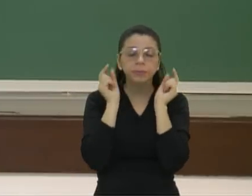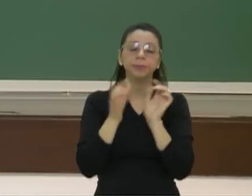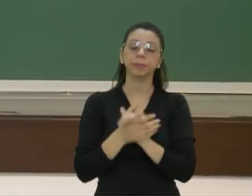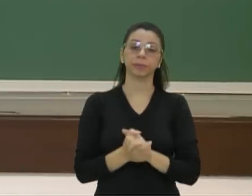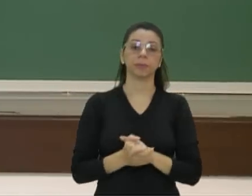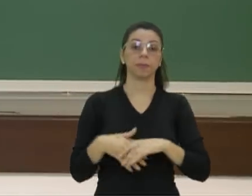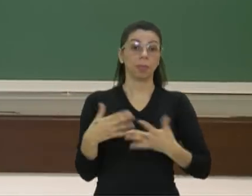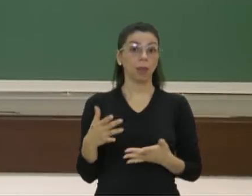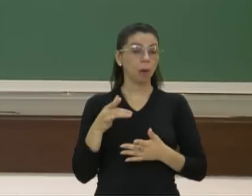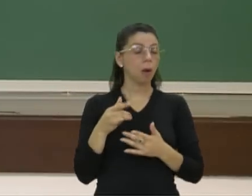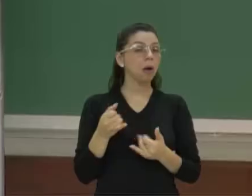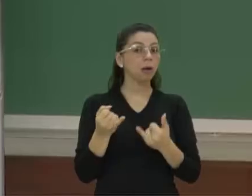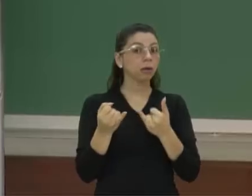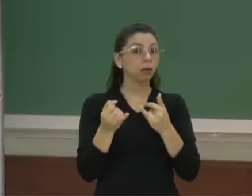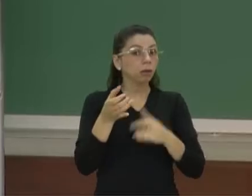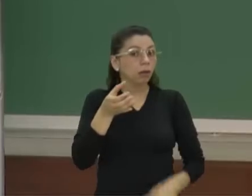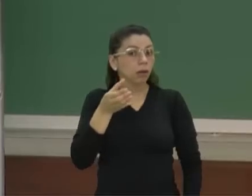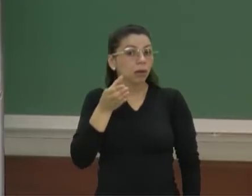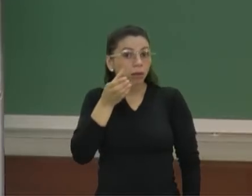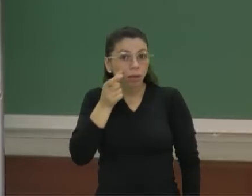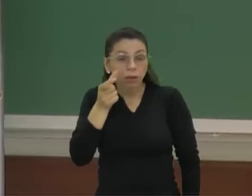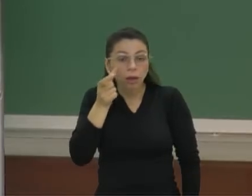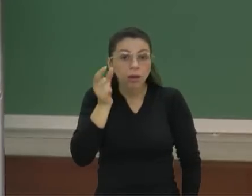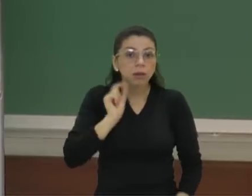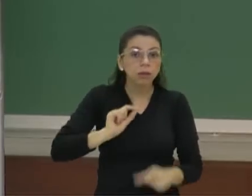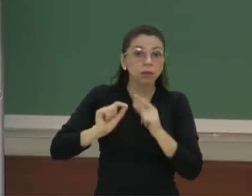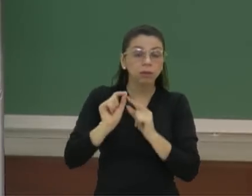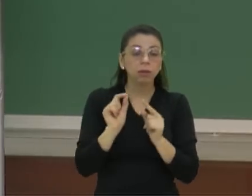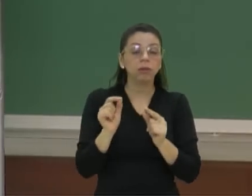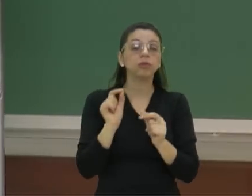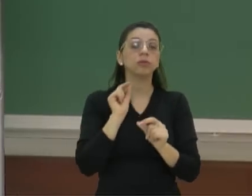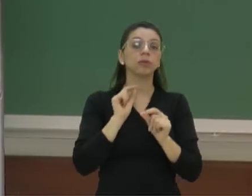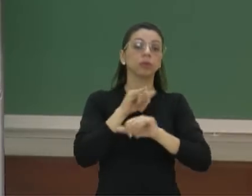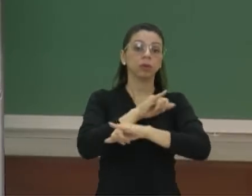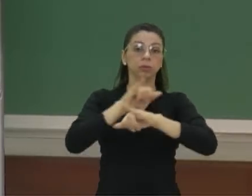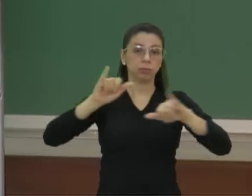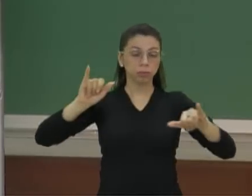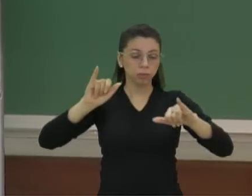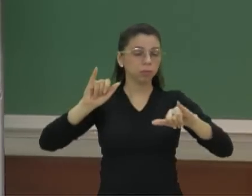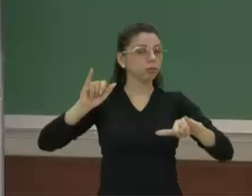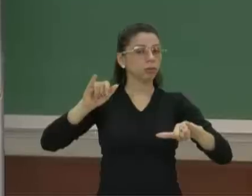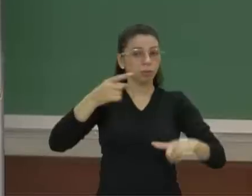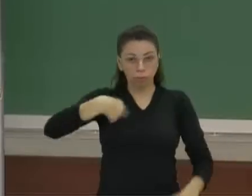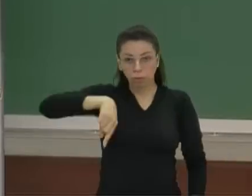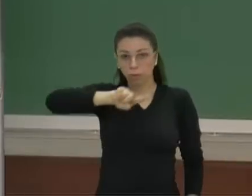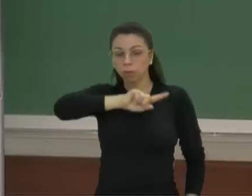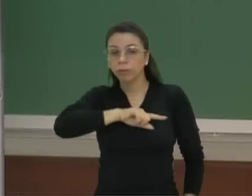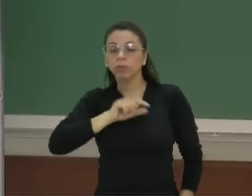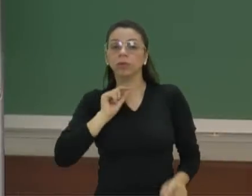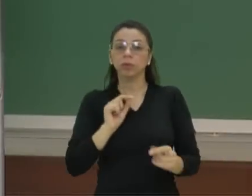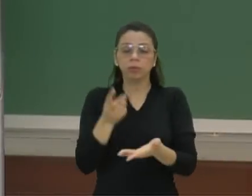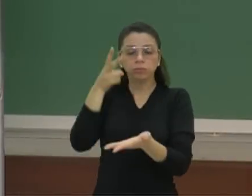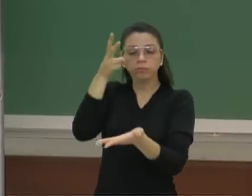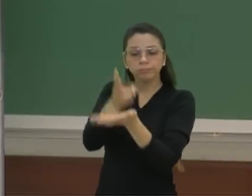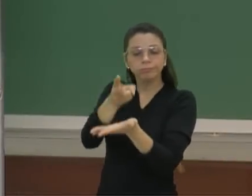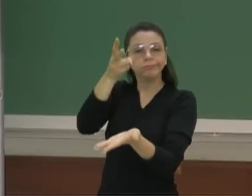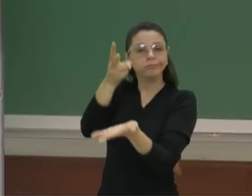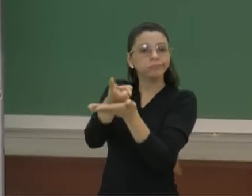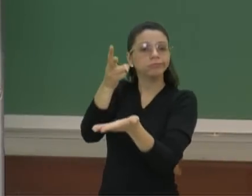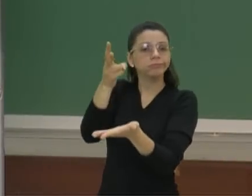primeira parte da reportagem. Já vai ter mais um pedacinho para a gente ler. Que nós constantemente no nosso